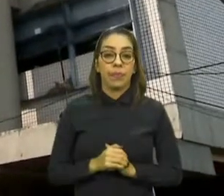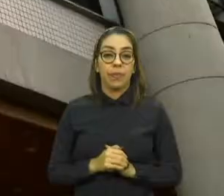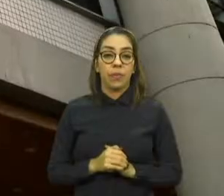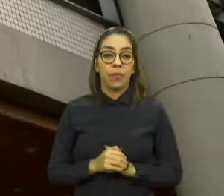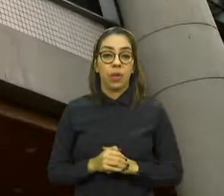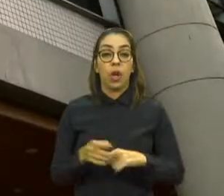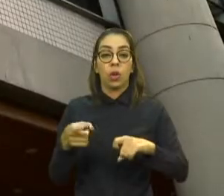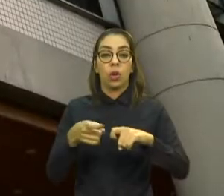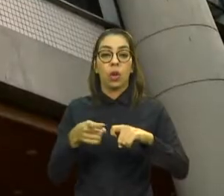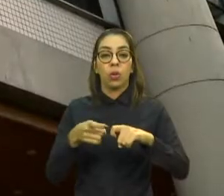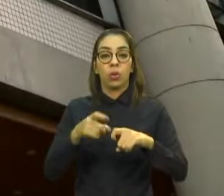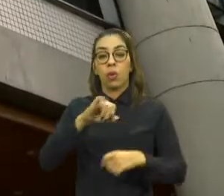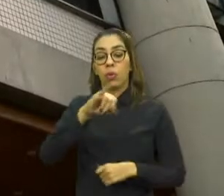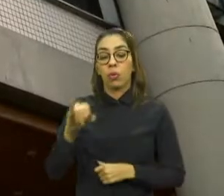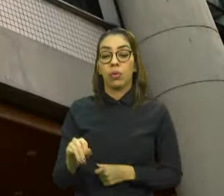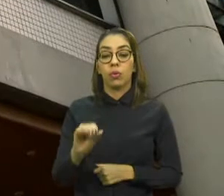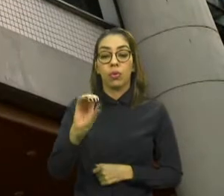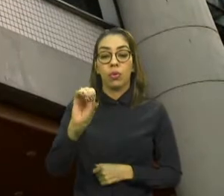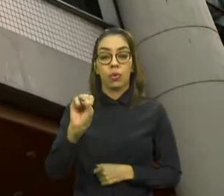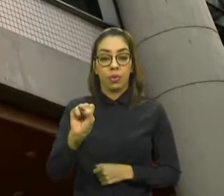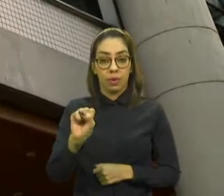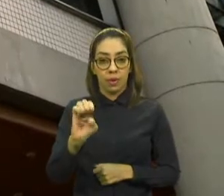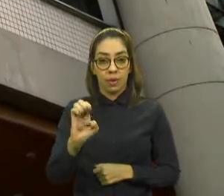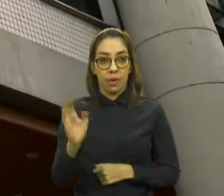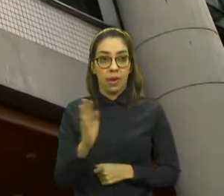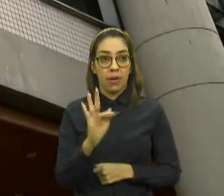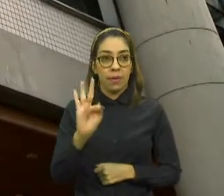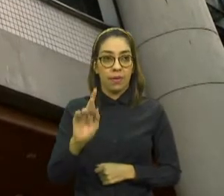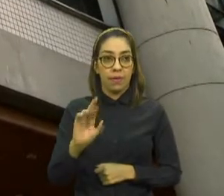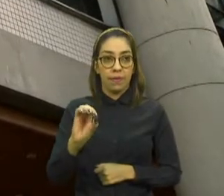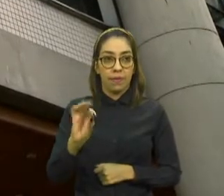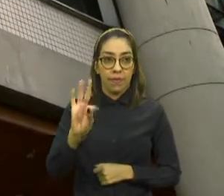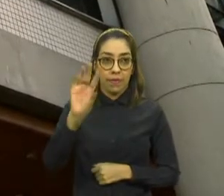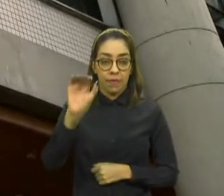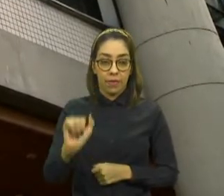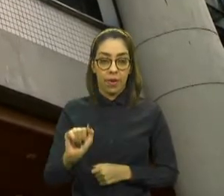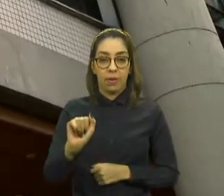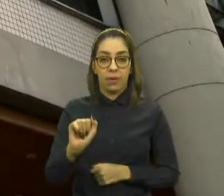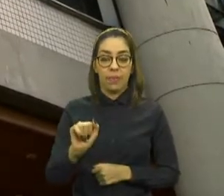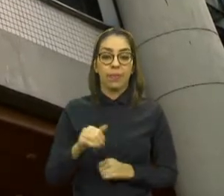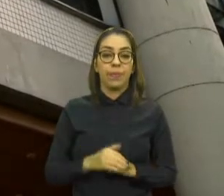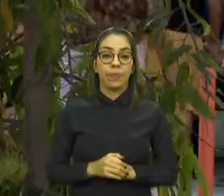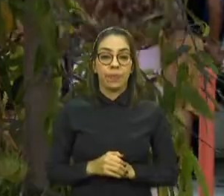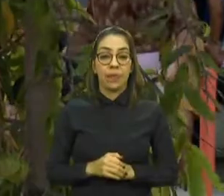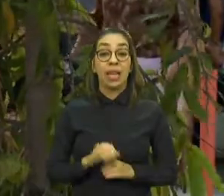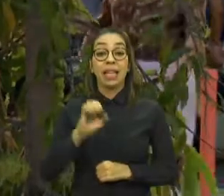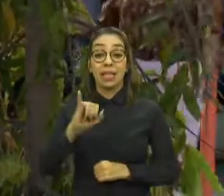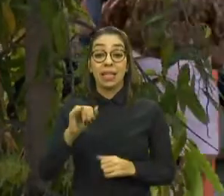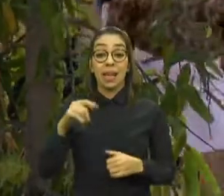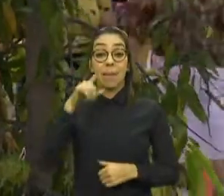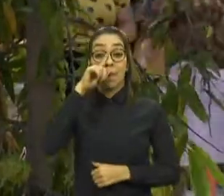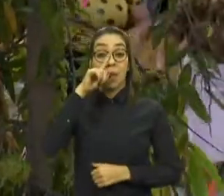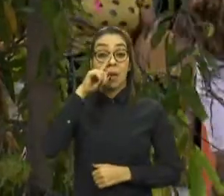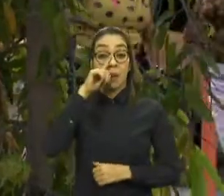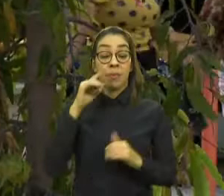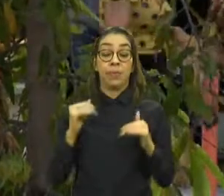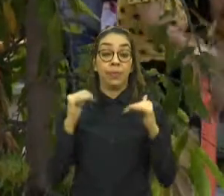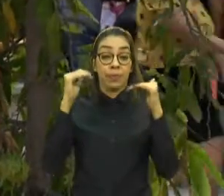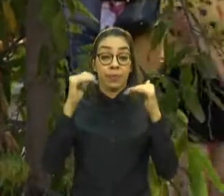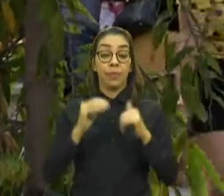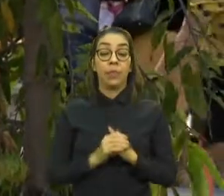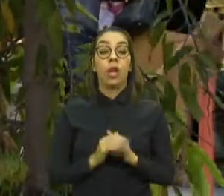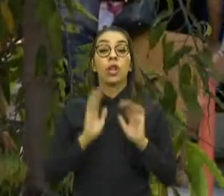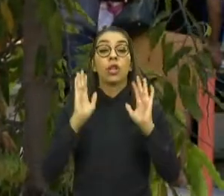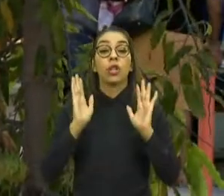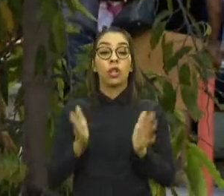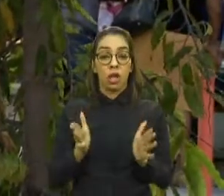Frota, referência regional no socorro às vítimas de intoxicações agudas graves. A média de vítimas em todo o